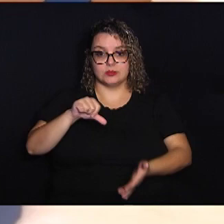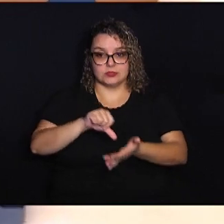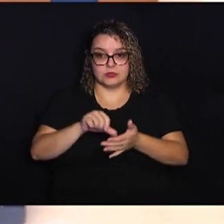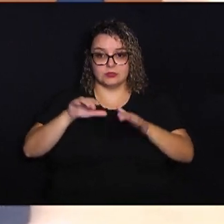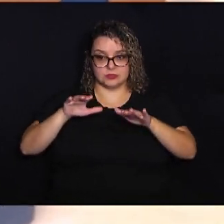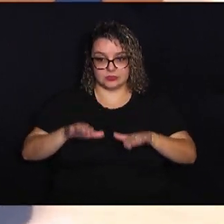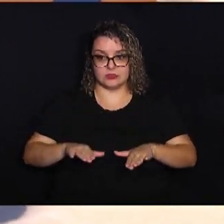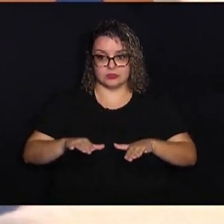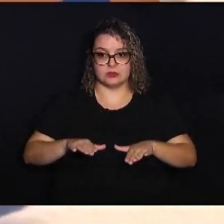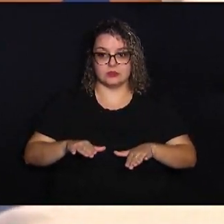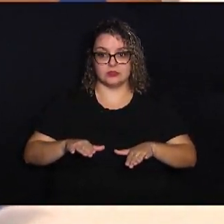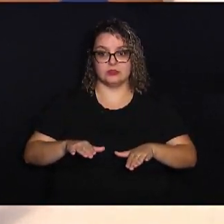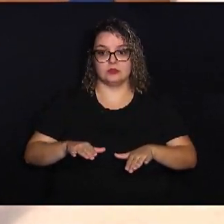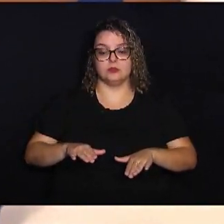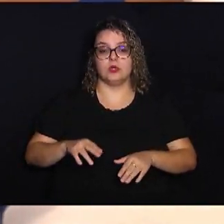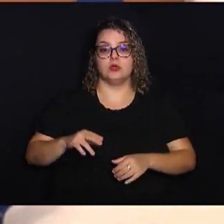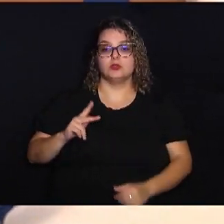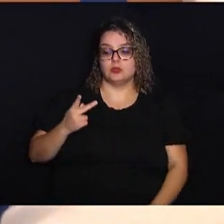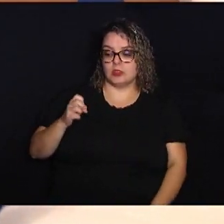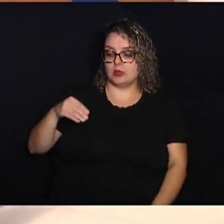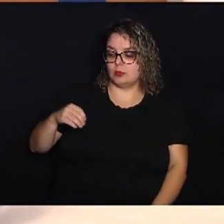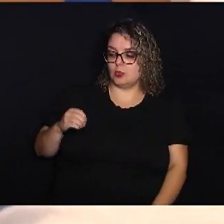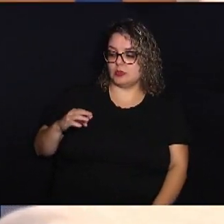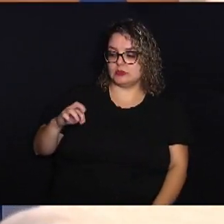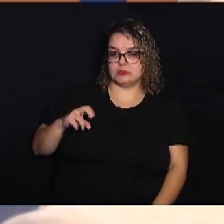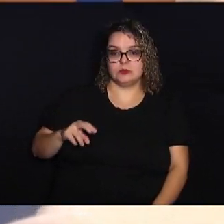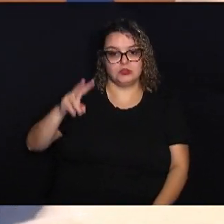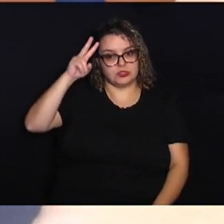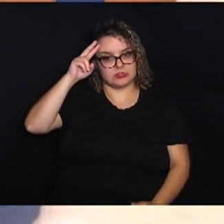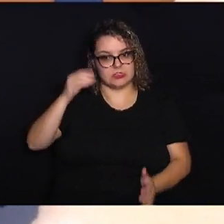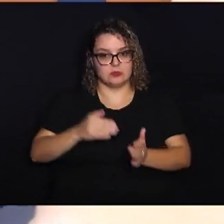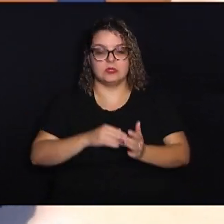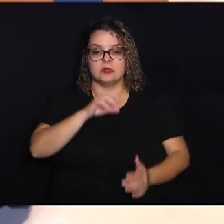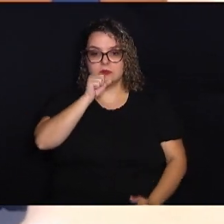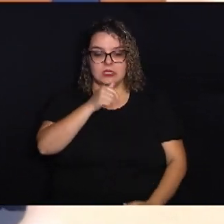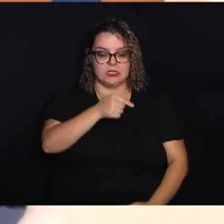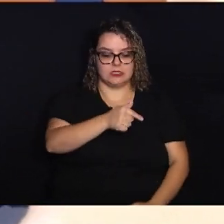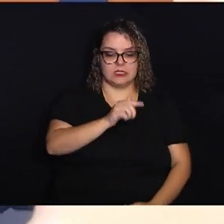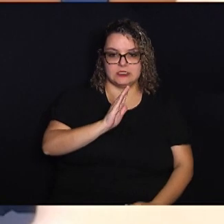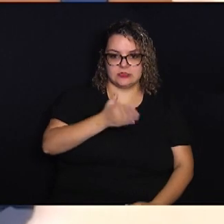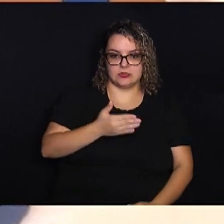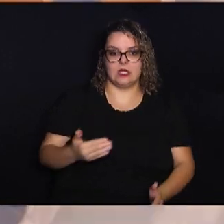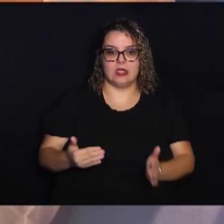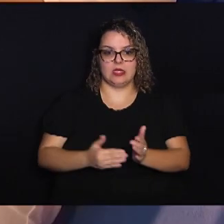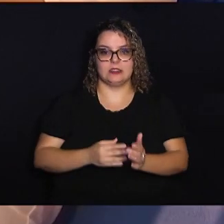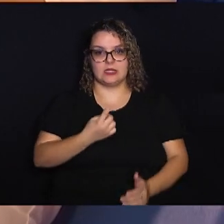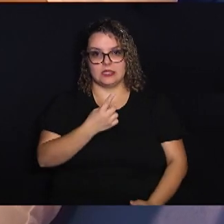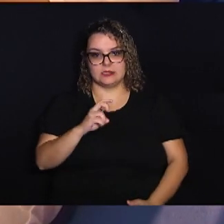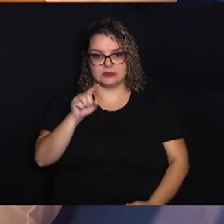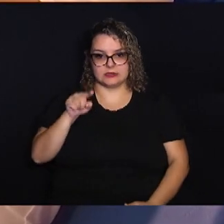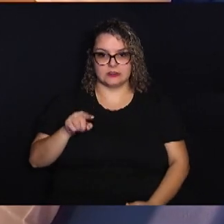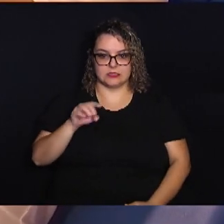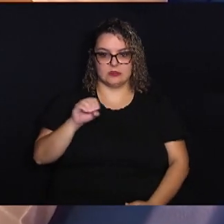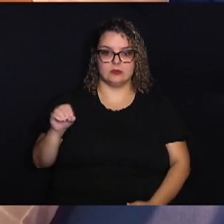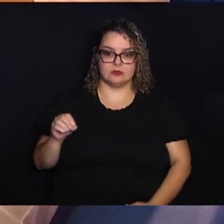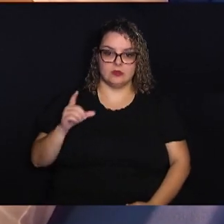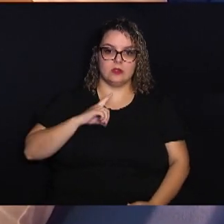medicamentos, condições, vacinas. Então, a gente divulga o básico, mas vocês podem fazer essa consulta no site